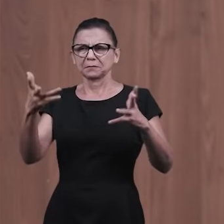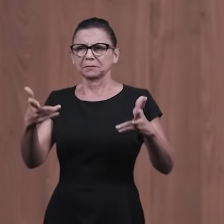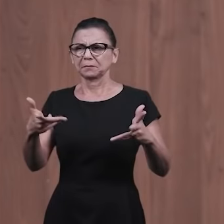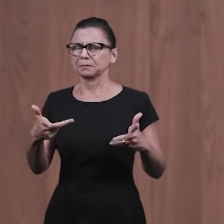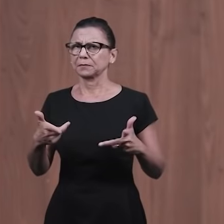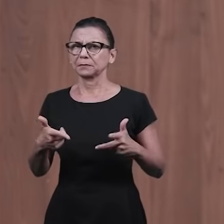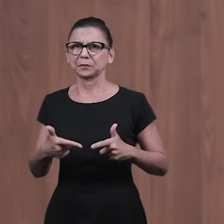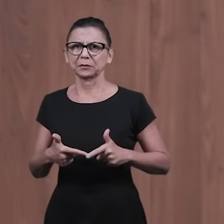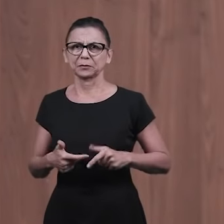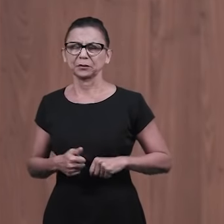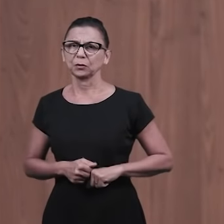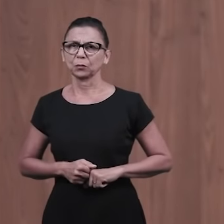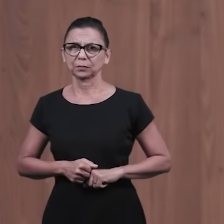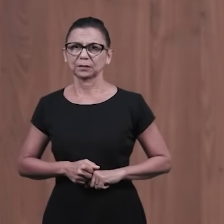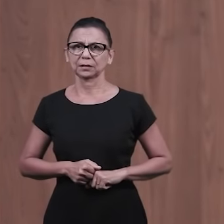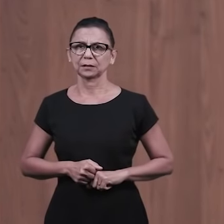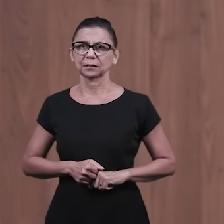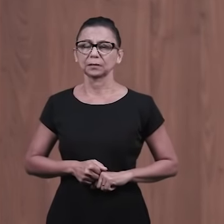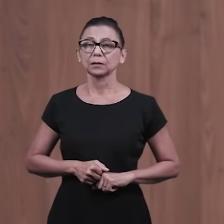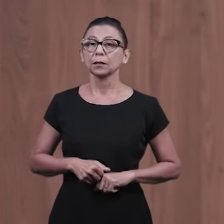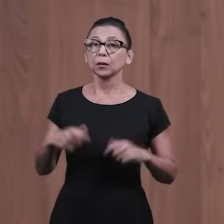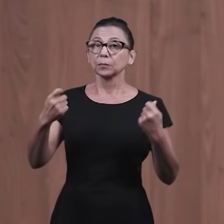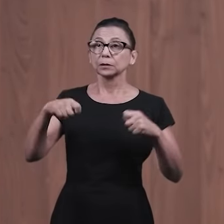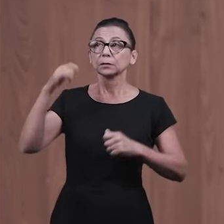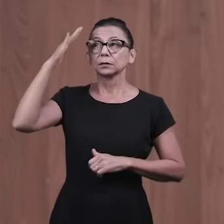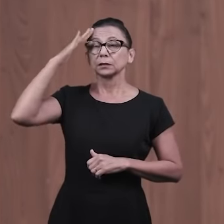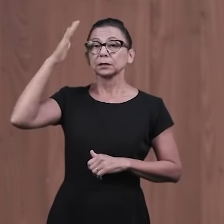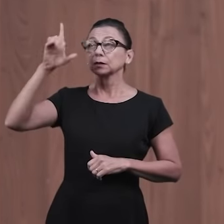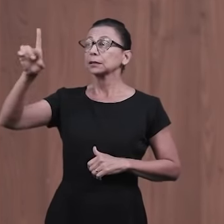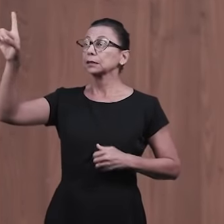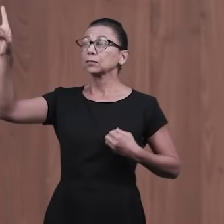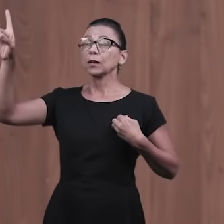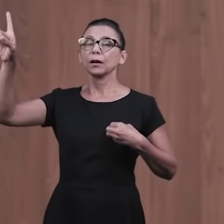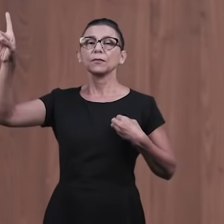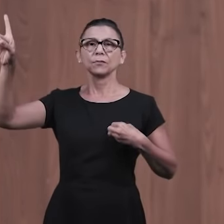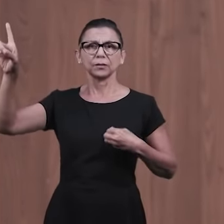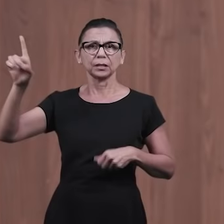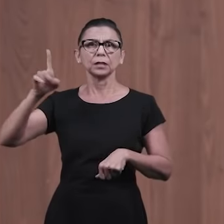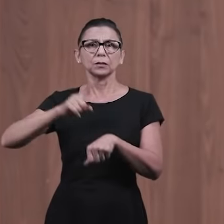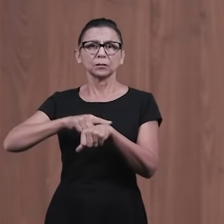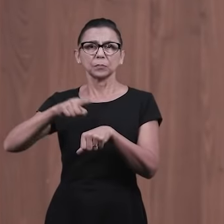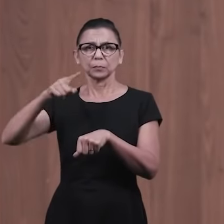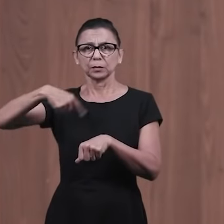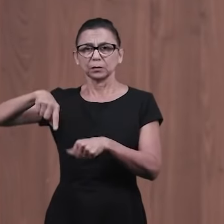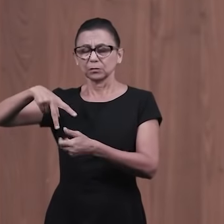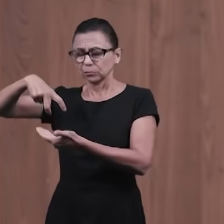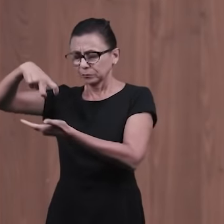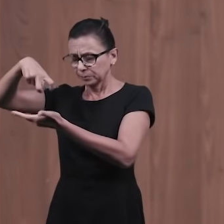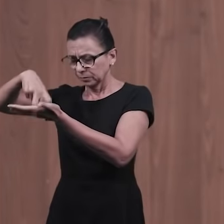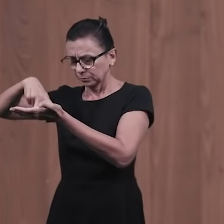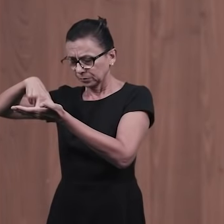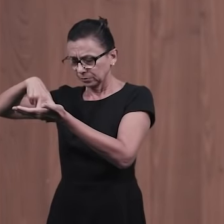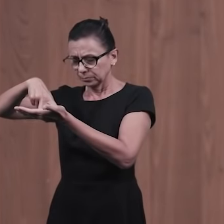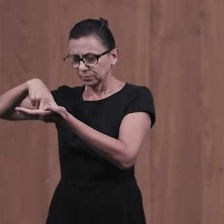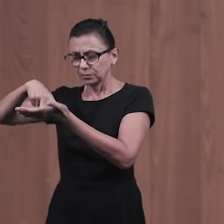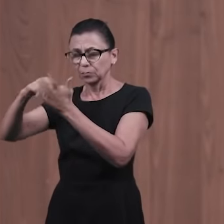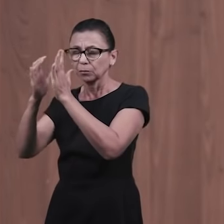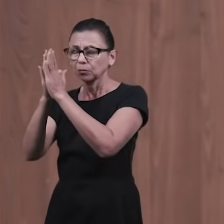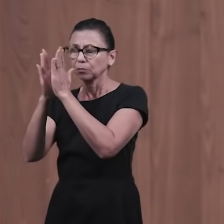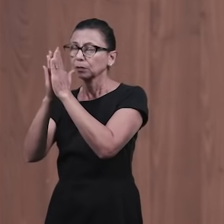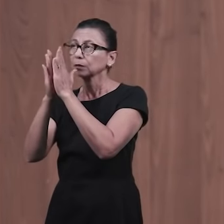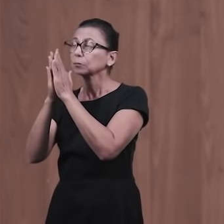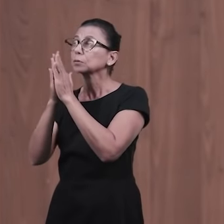nós precisa entender isso, que servimos a um Deus vivo, que quando dobramos os nossos joelhos, colocamos o nosso coração diante do